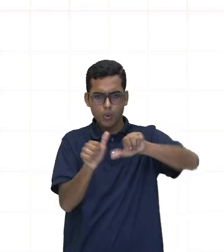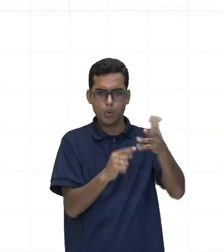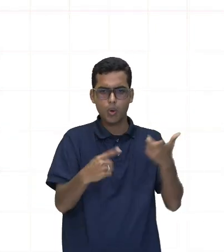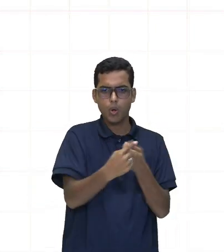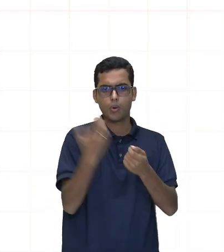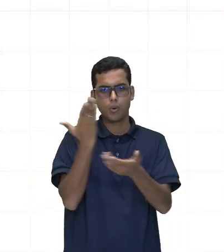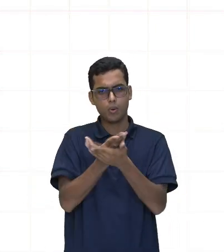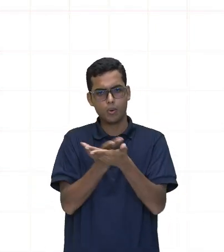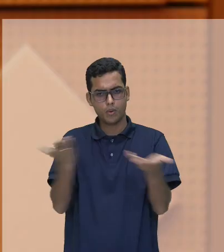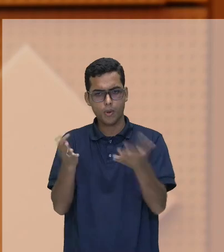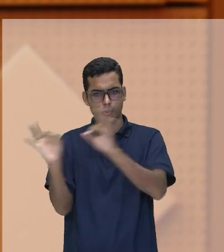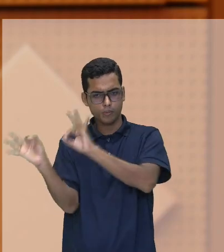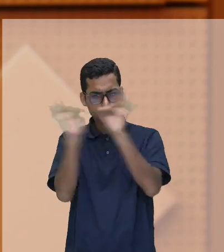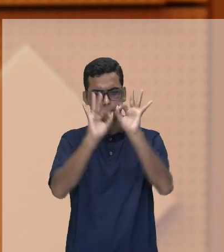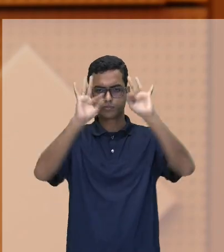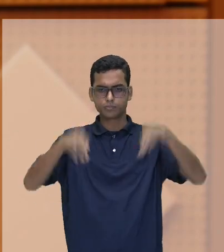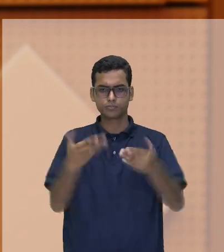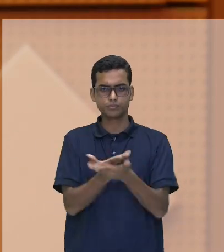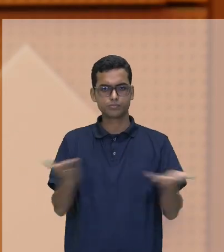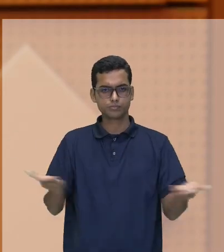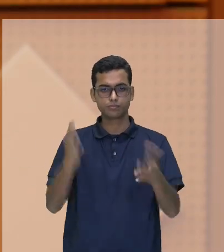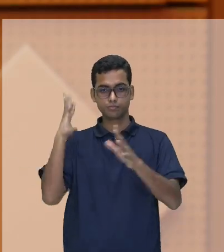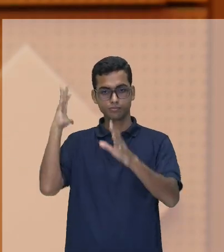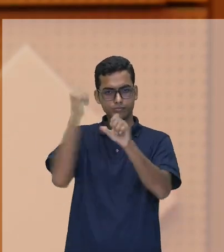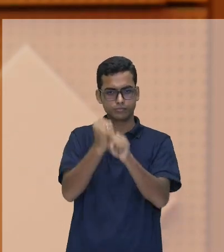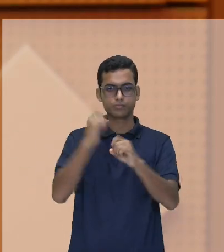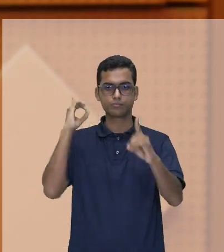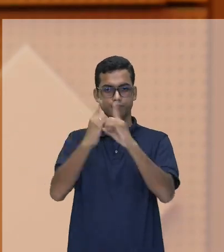comercializá-los. Juntamente com nesses navios,